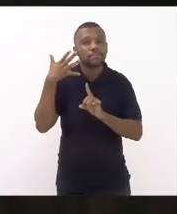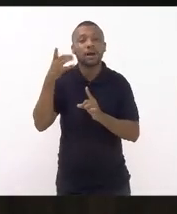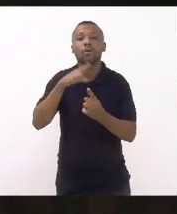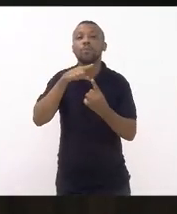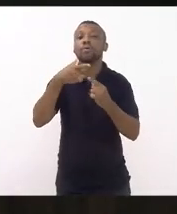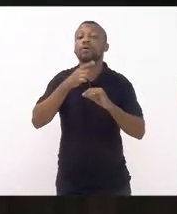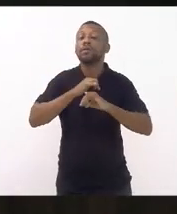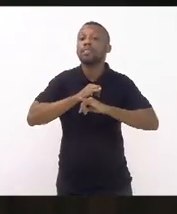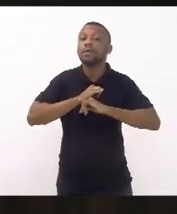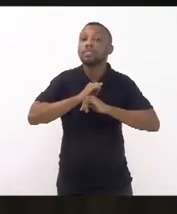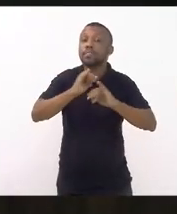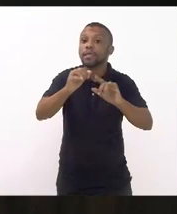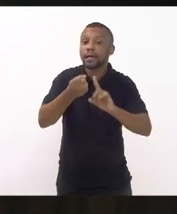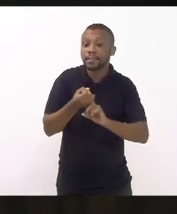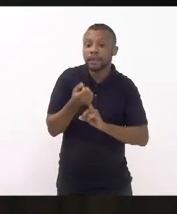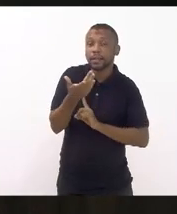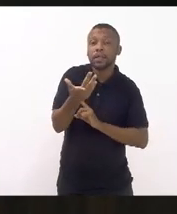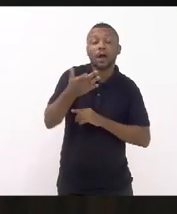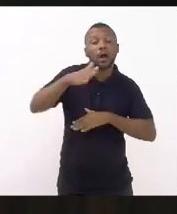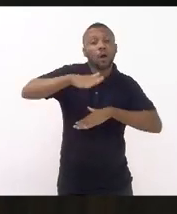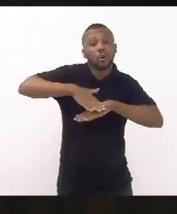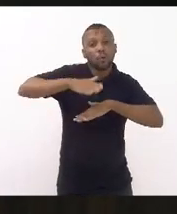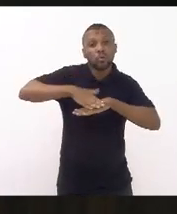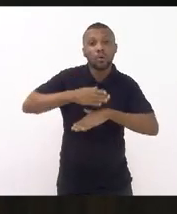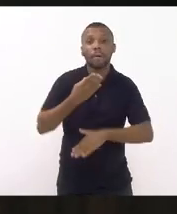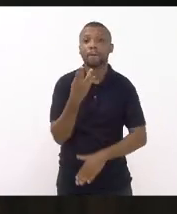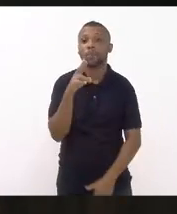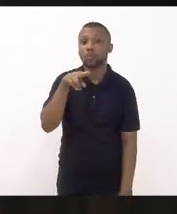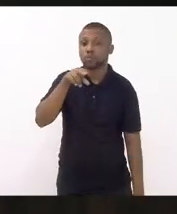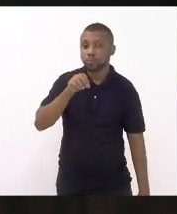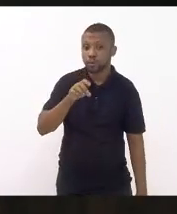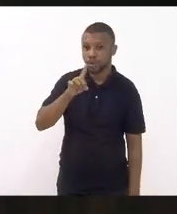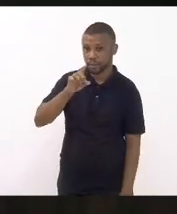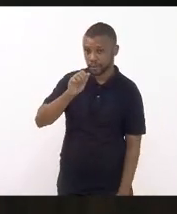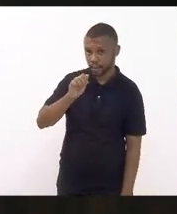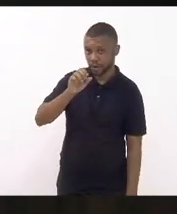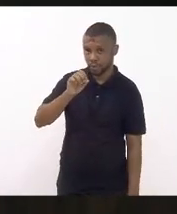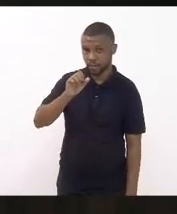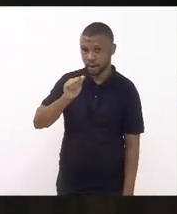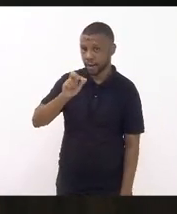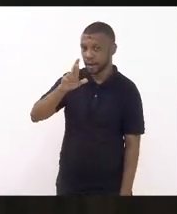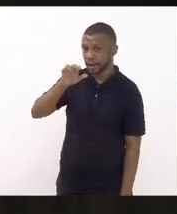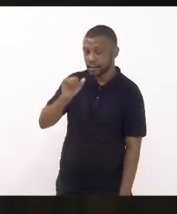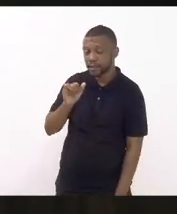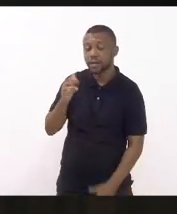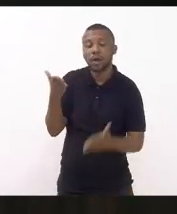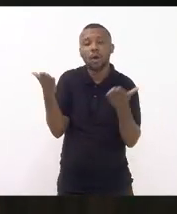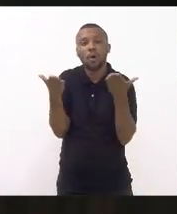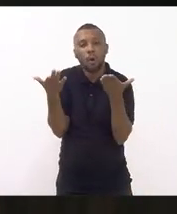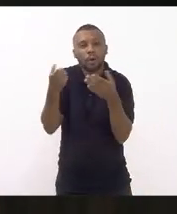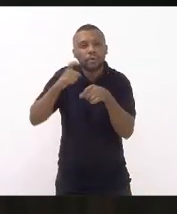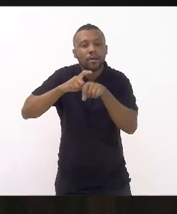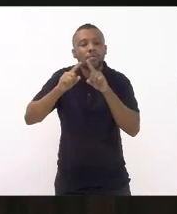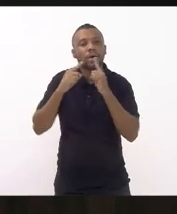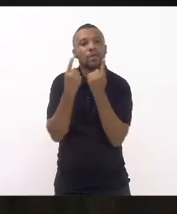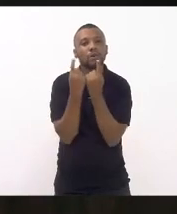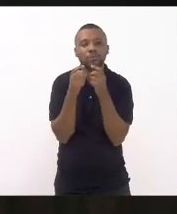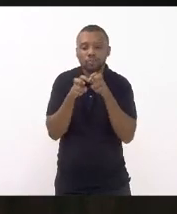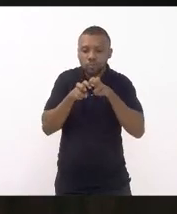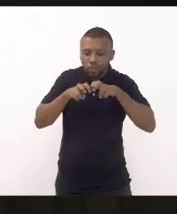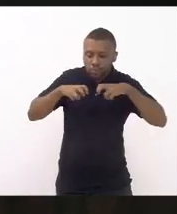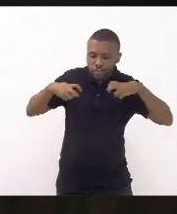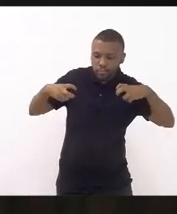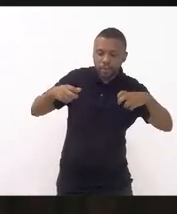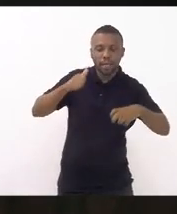o autor Bruno Dauari, que hoje, numa reunião de bancada